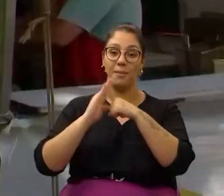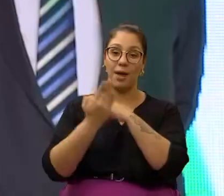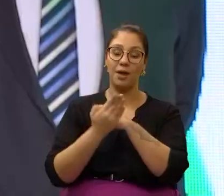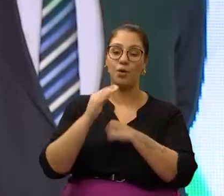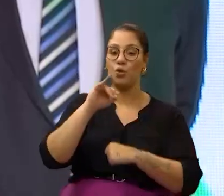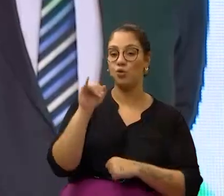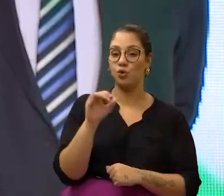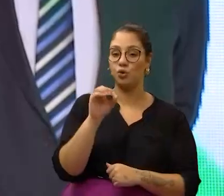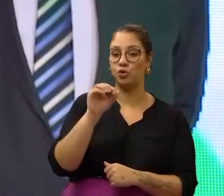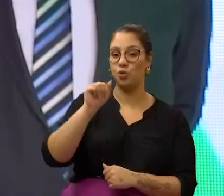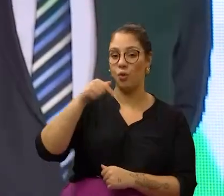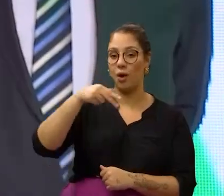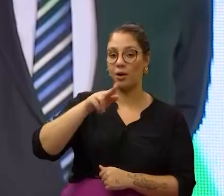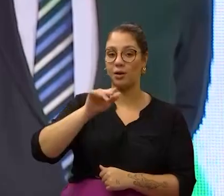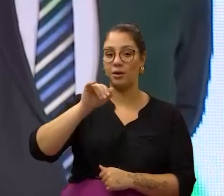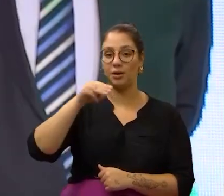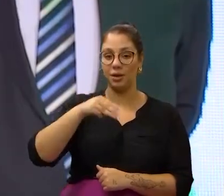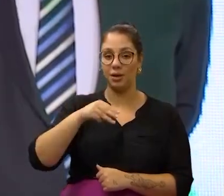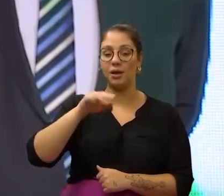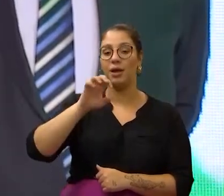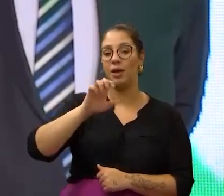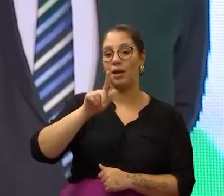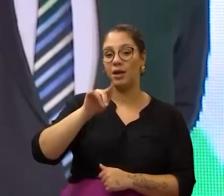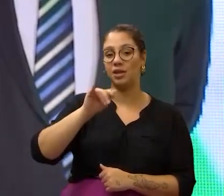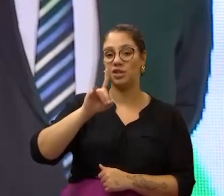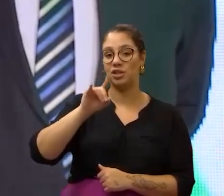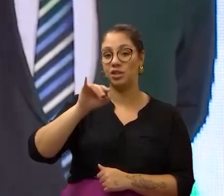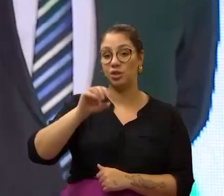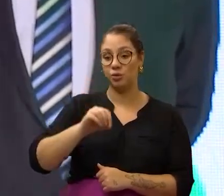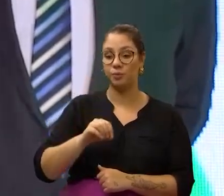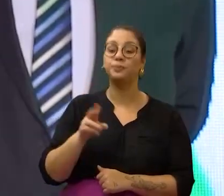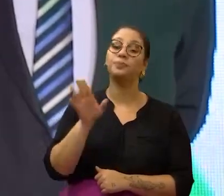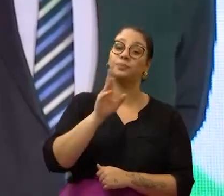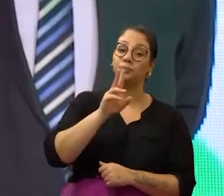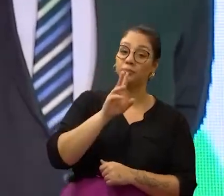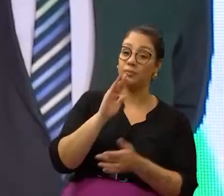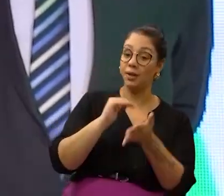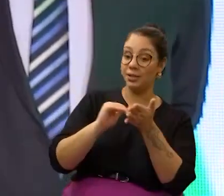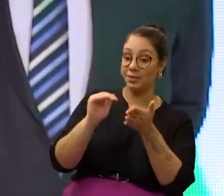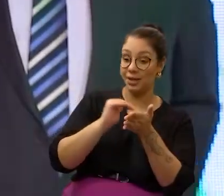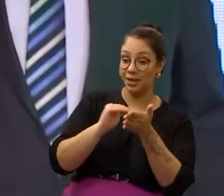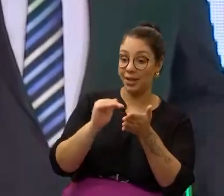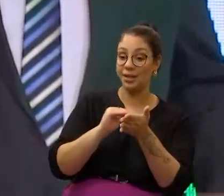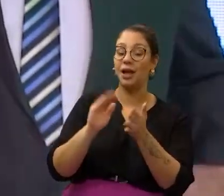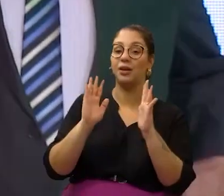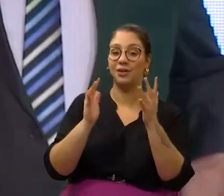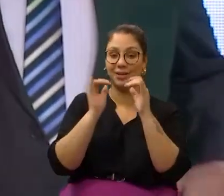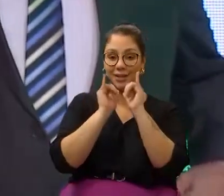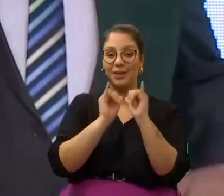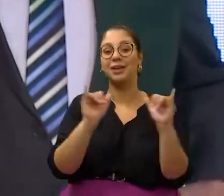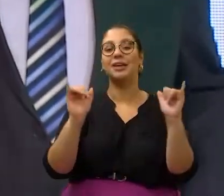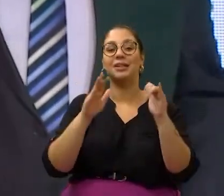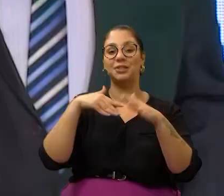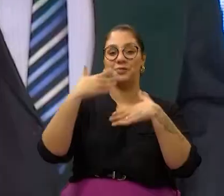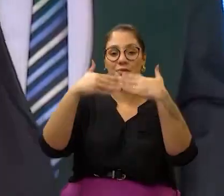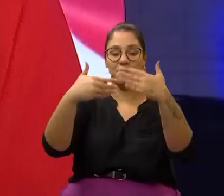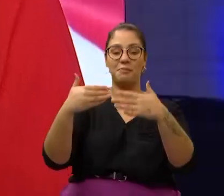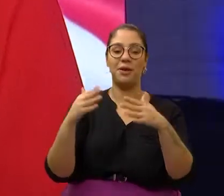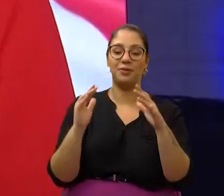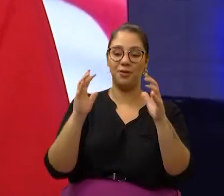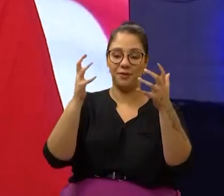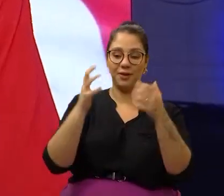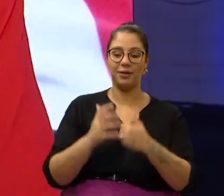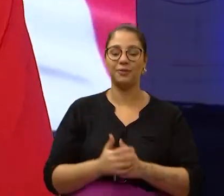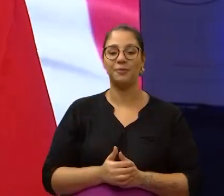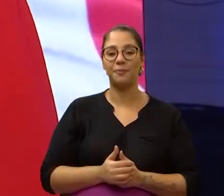Egídio. Adriana Flose, secretária de Desenvolvimento Econômico, falou da parceria para a realização do evento.